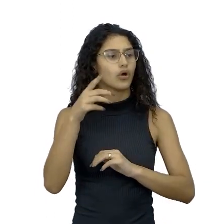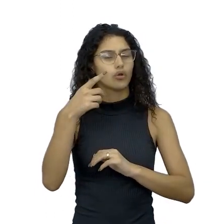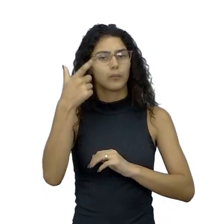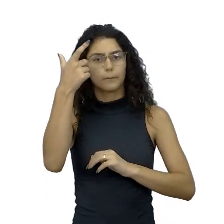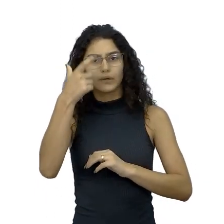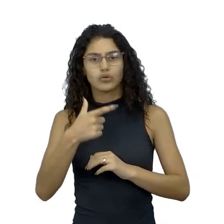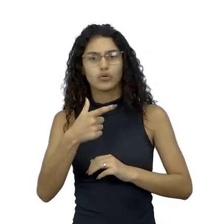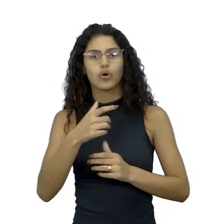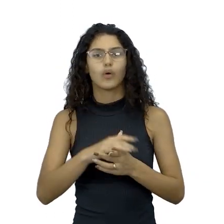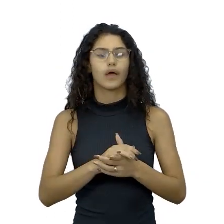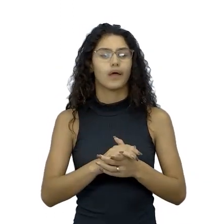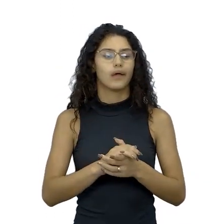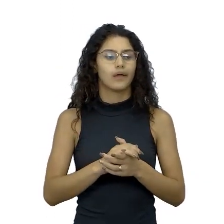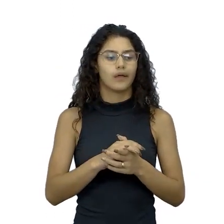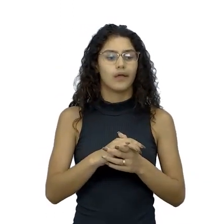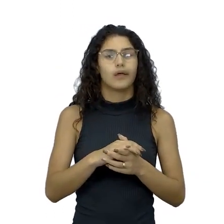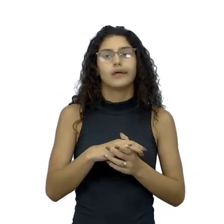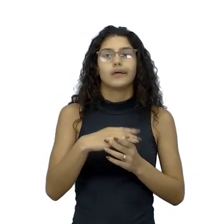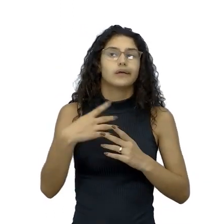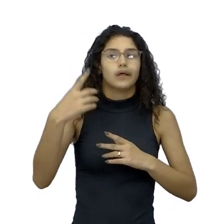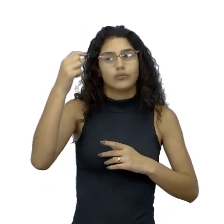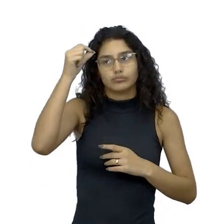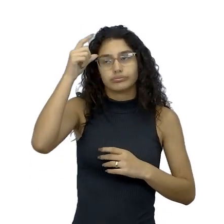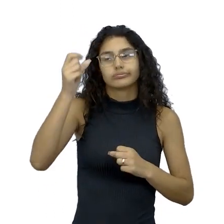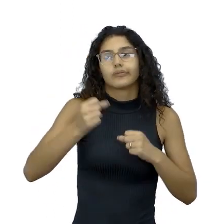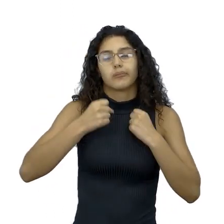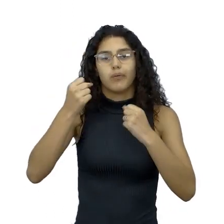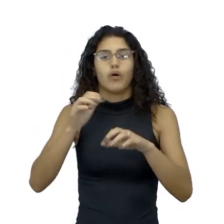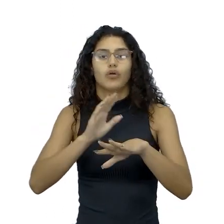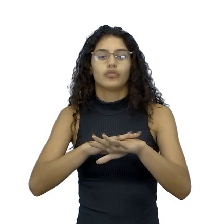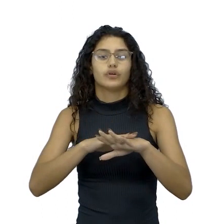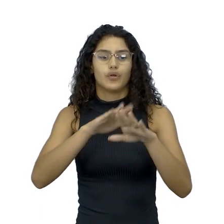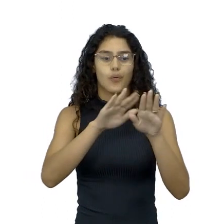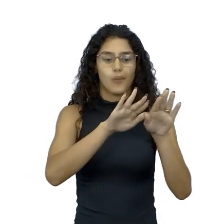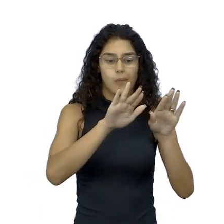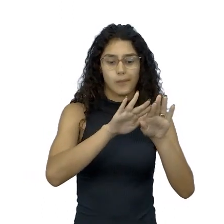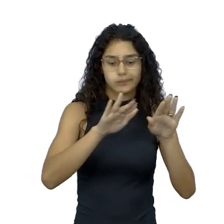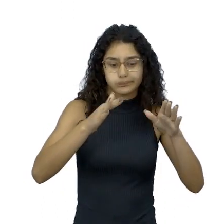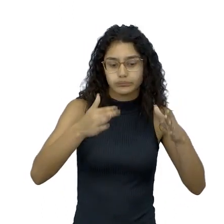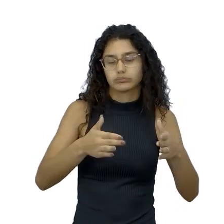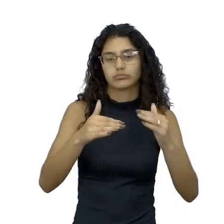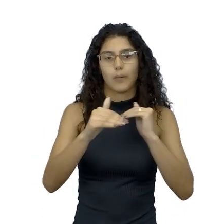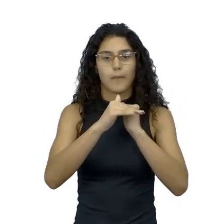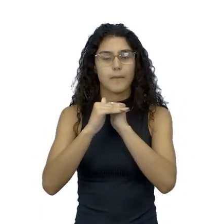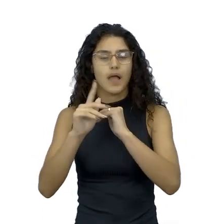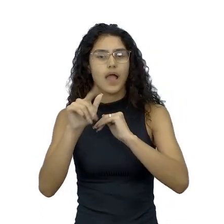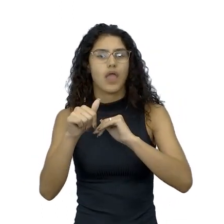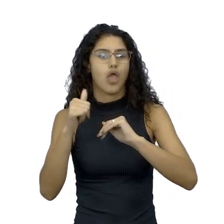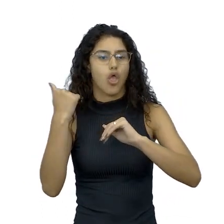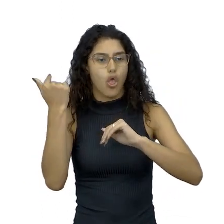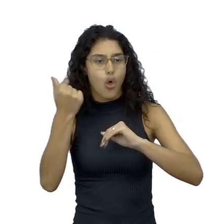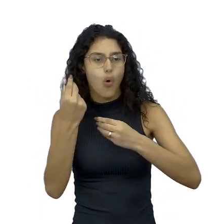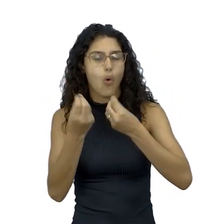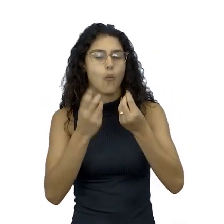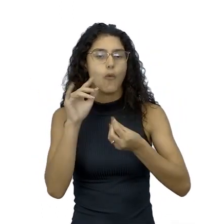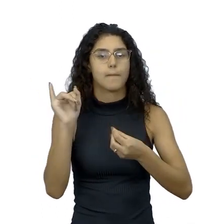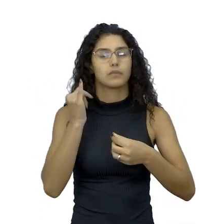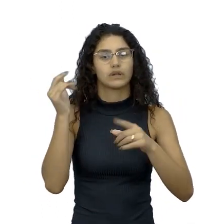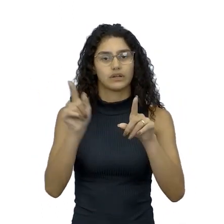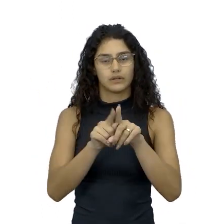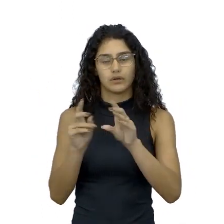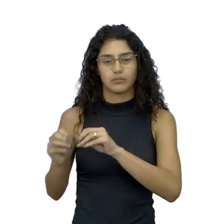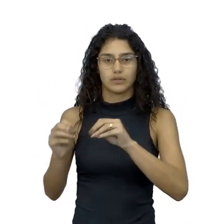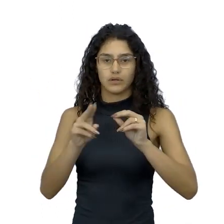ali, gênio, que foge total dos padrões, que são meio malucos. Então, como é importante a gente também trazer